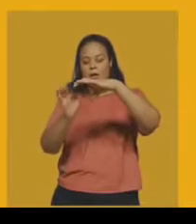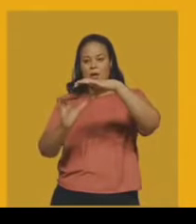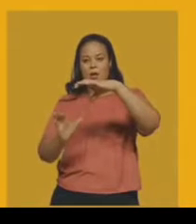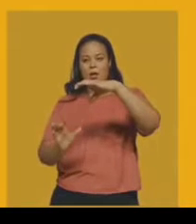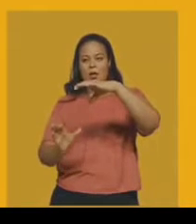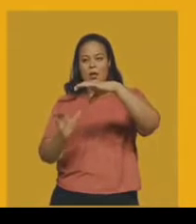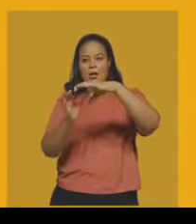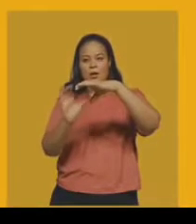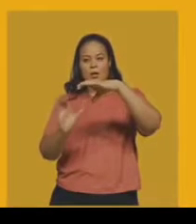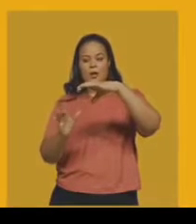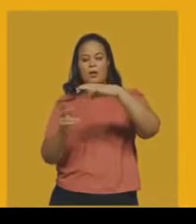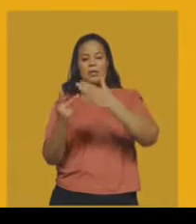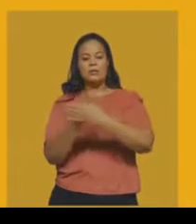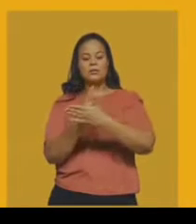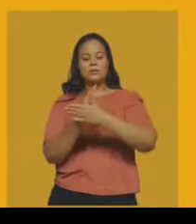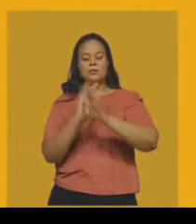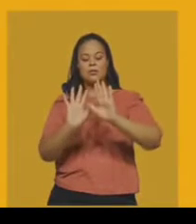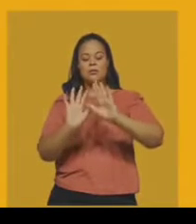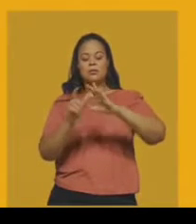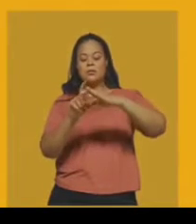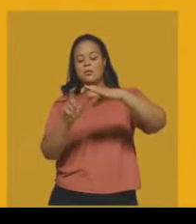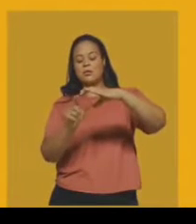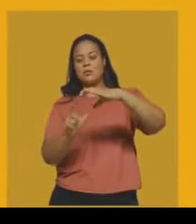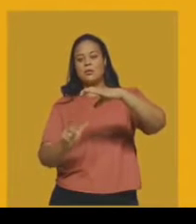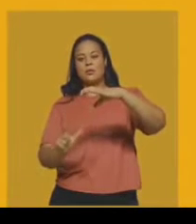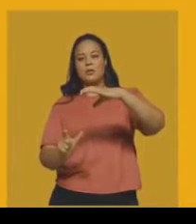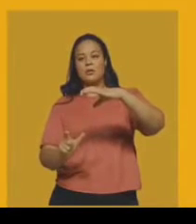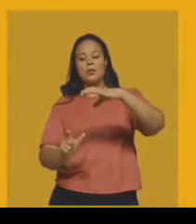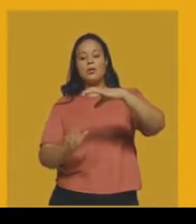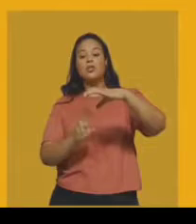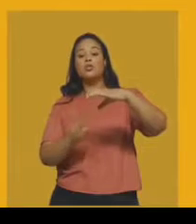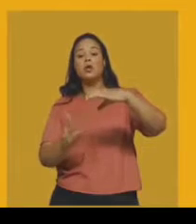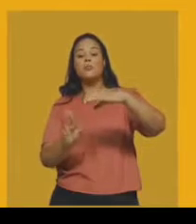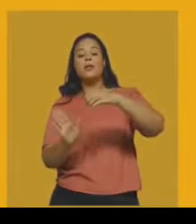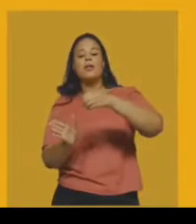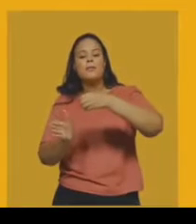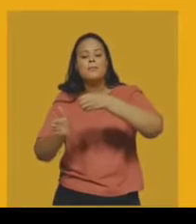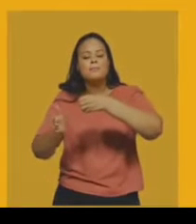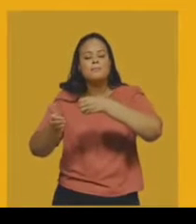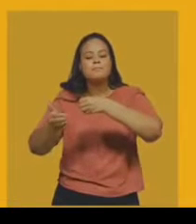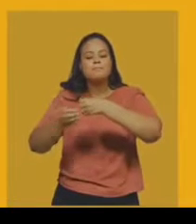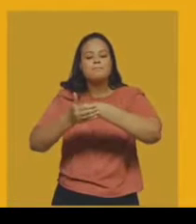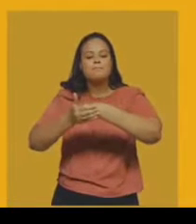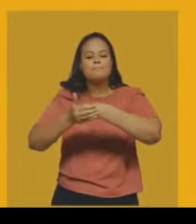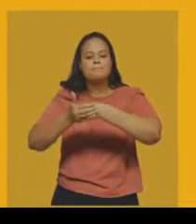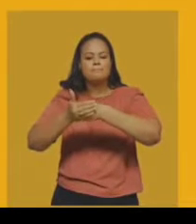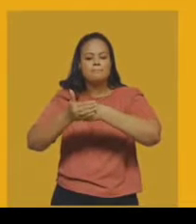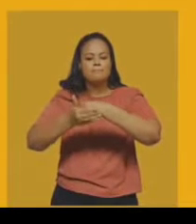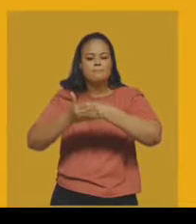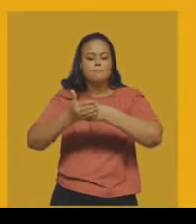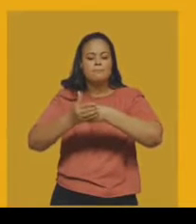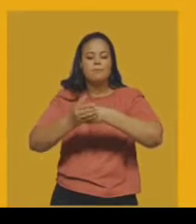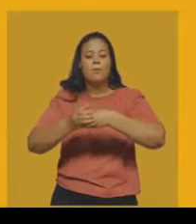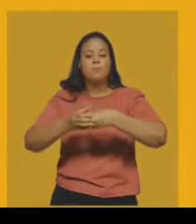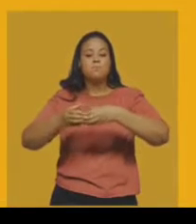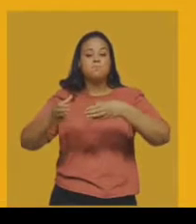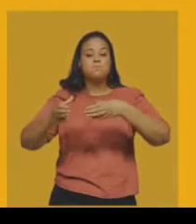Opa, jeito errado. Essa parte aqui toda, é parede celular, que não vai deixar essa célula murchar e nem